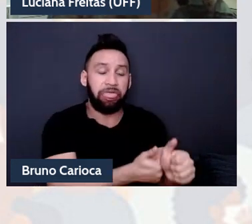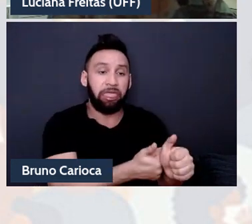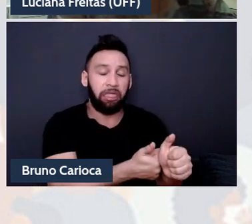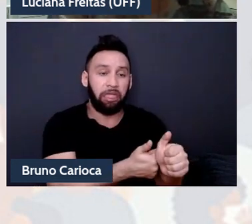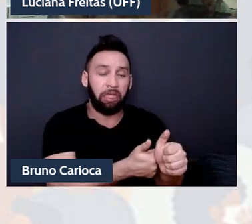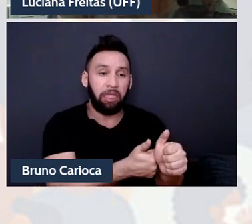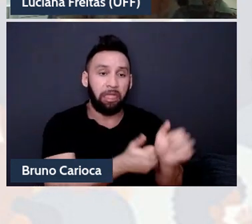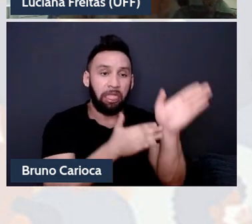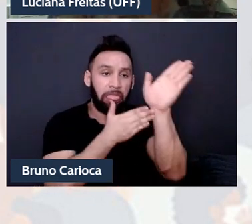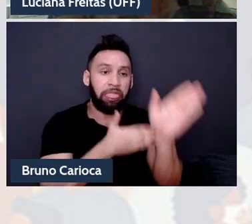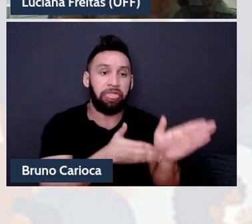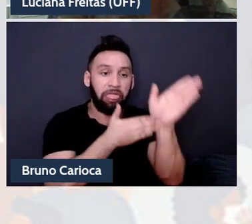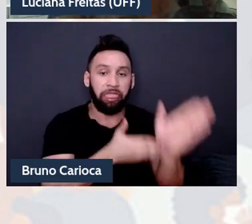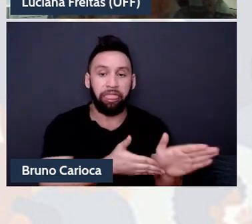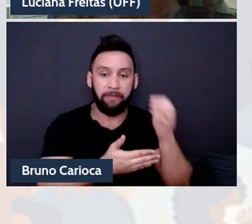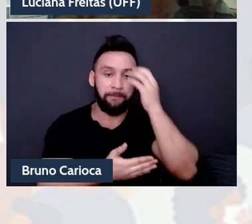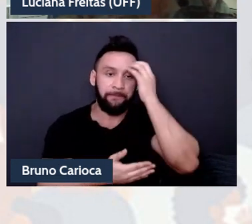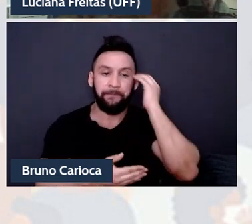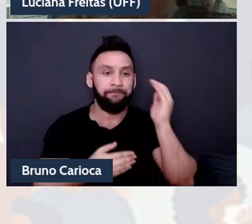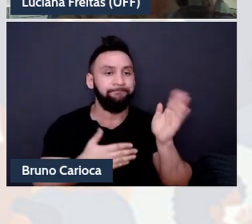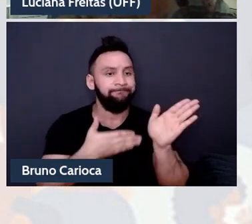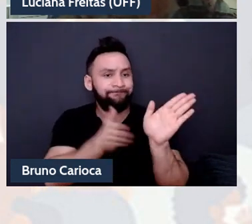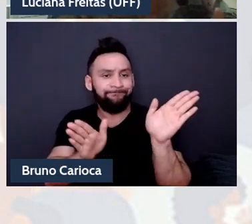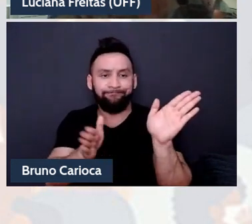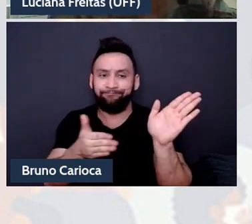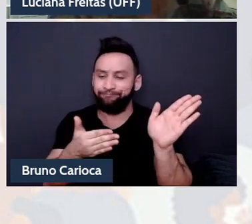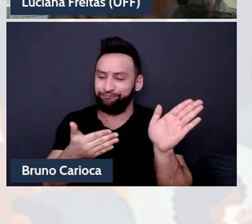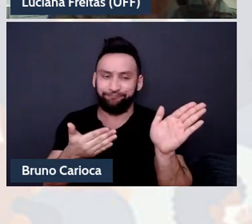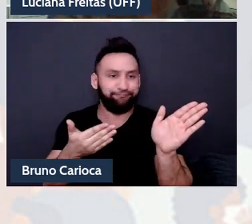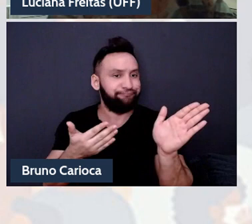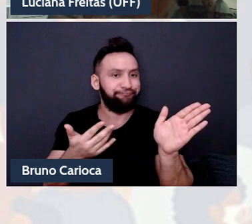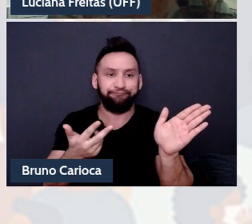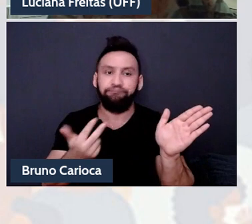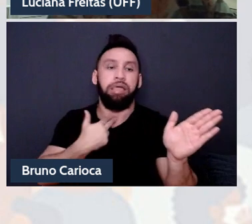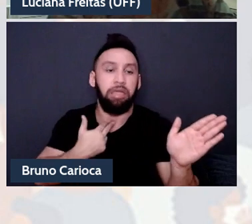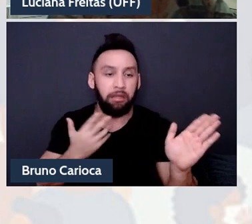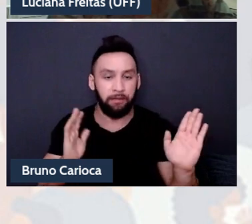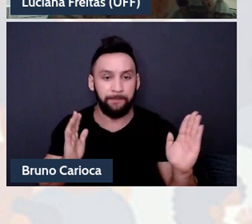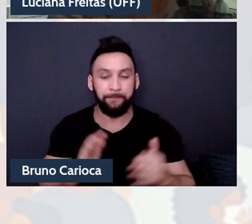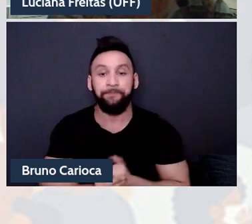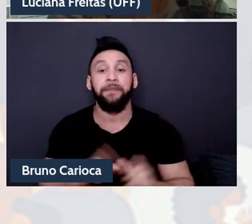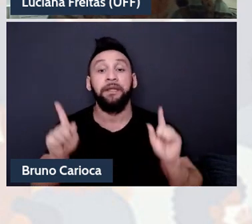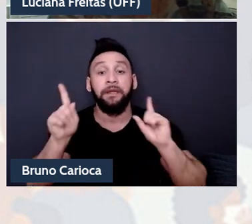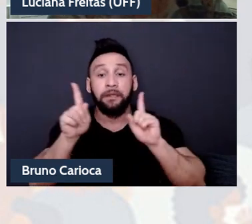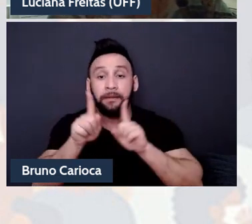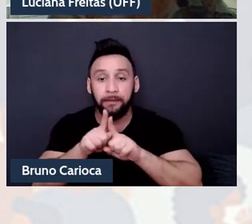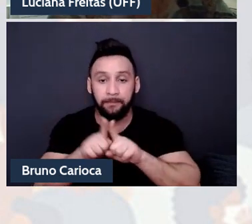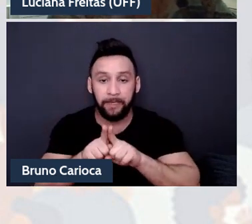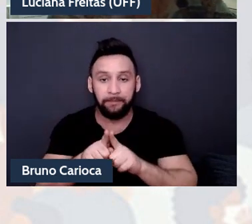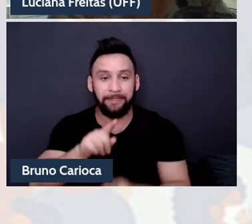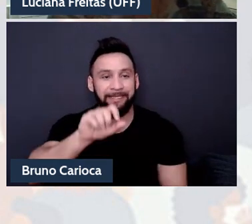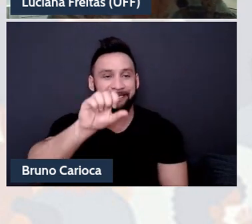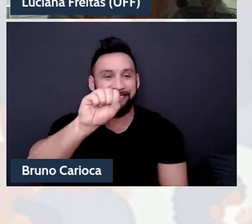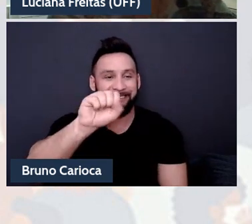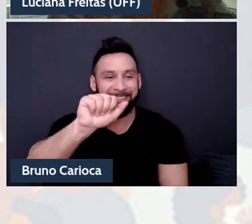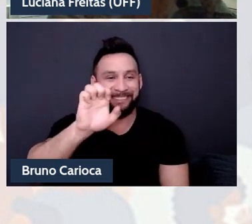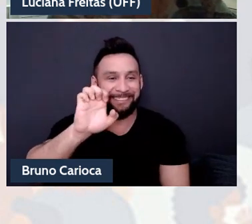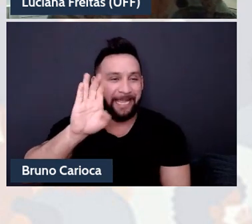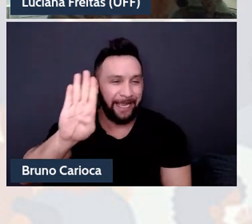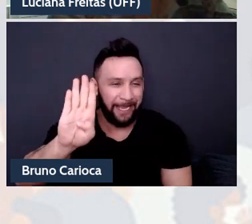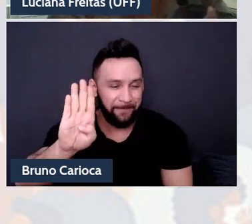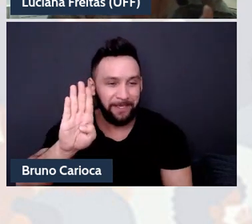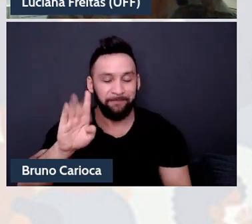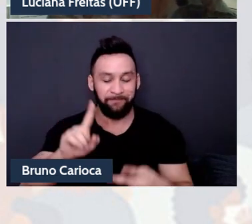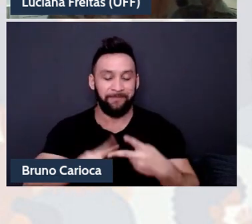esse documento, essa padronização da base para testagens universais obrigatórias, uma ampliação do SAEB e do